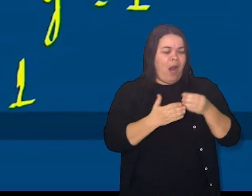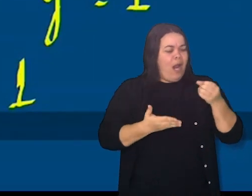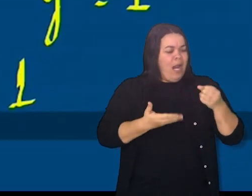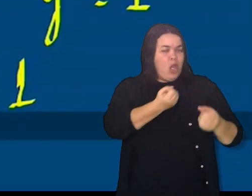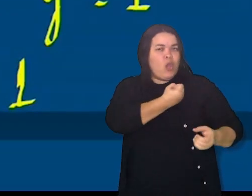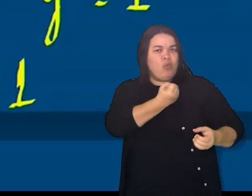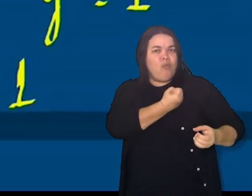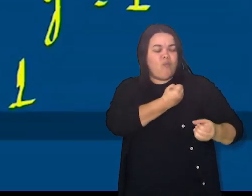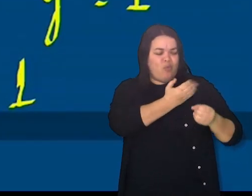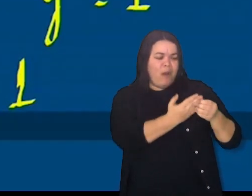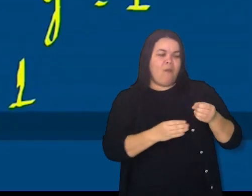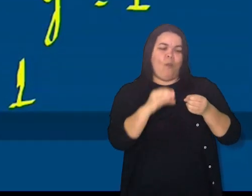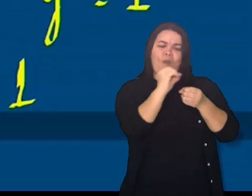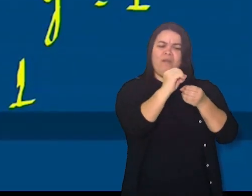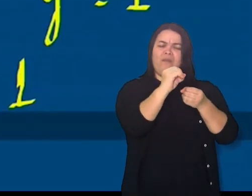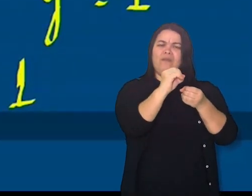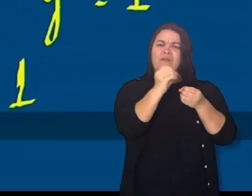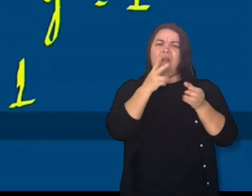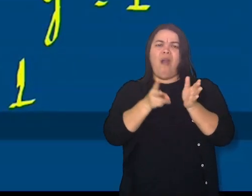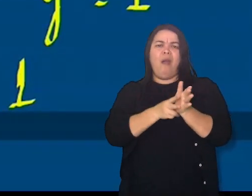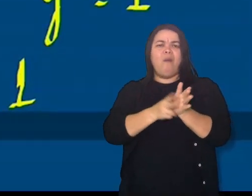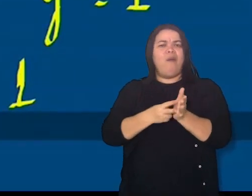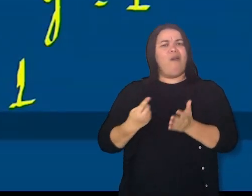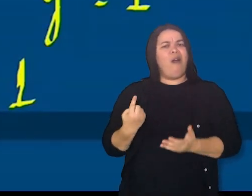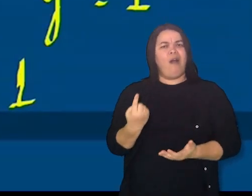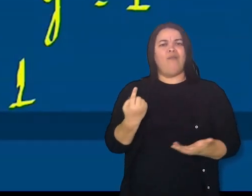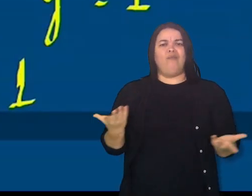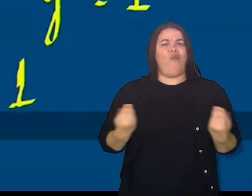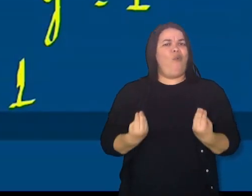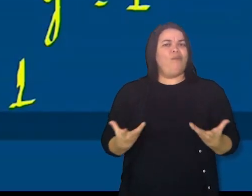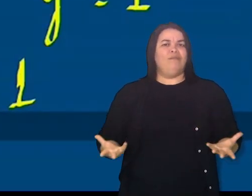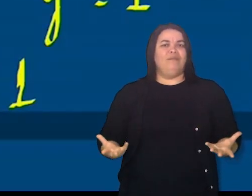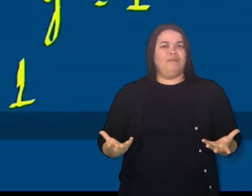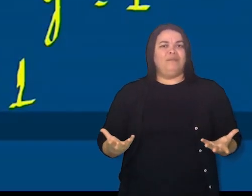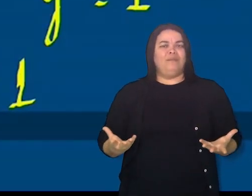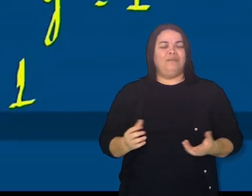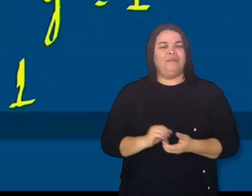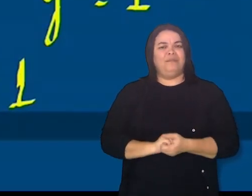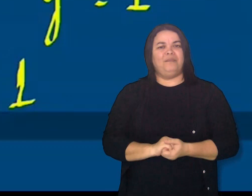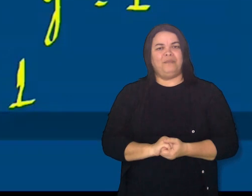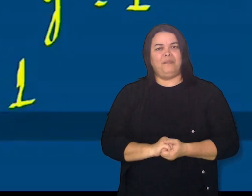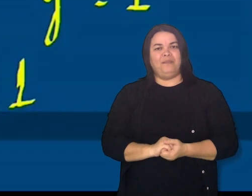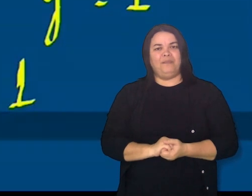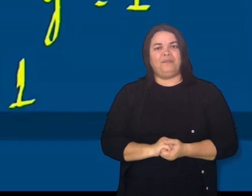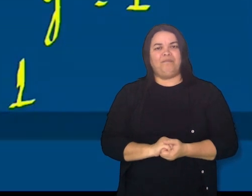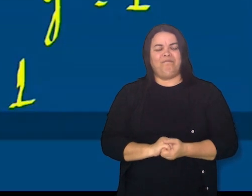número elevado a 0 é igual a 1? Né?